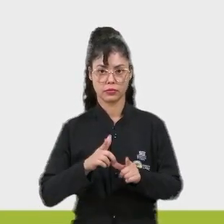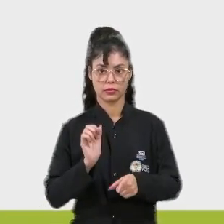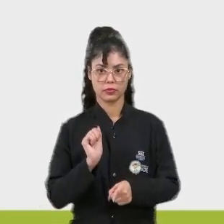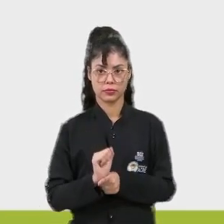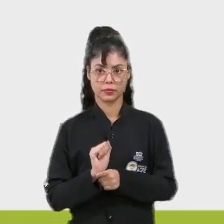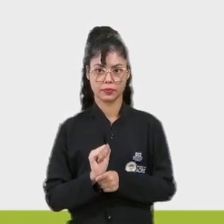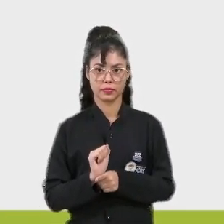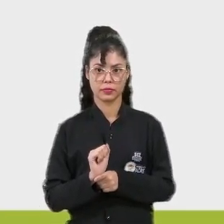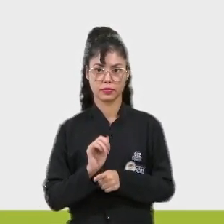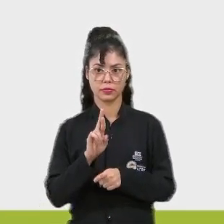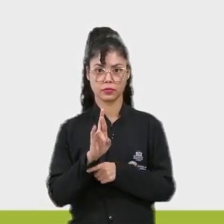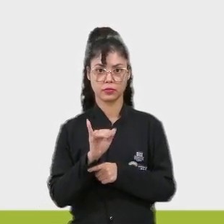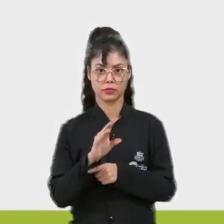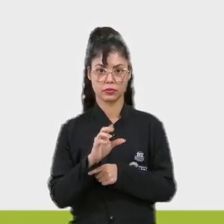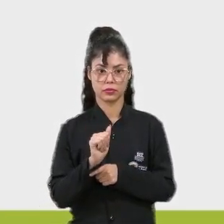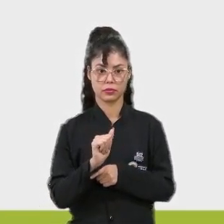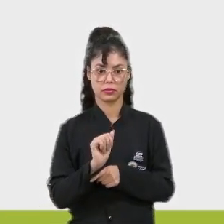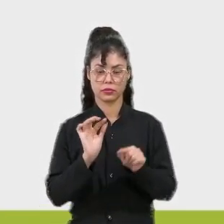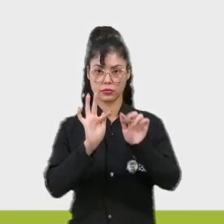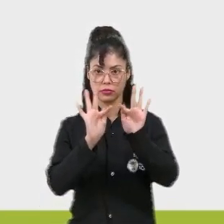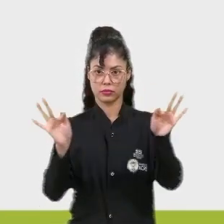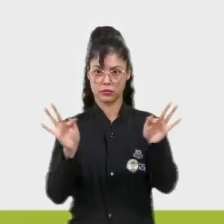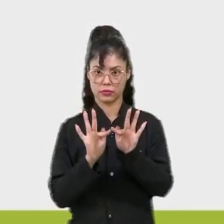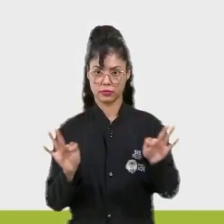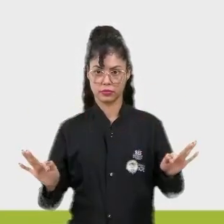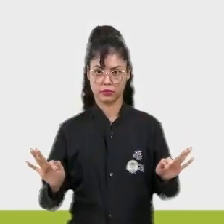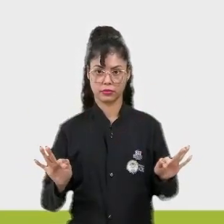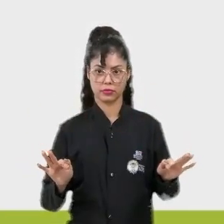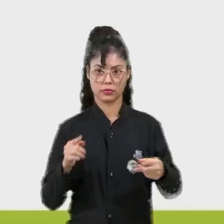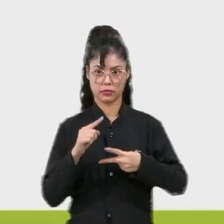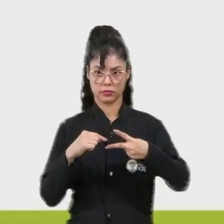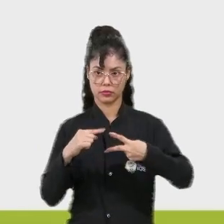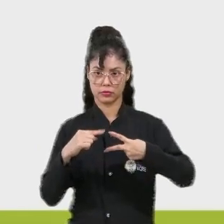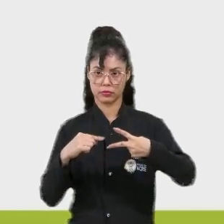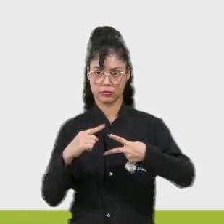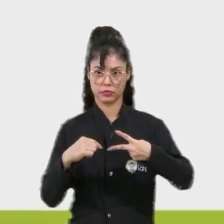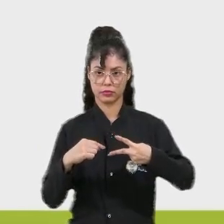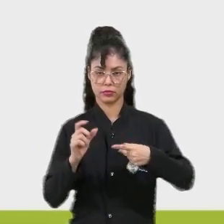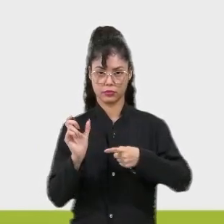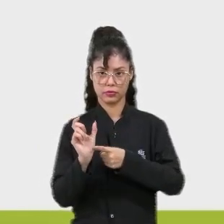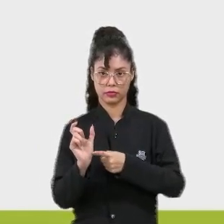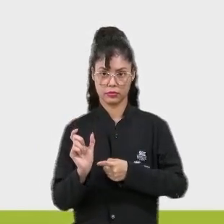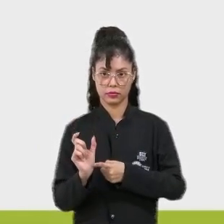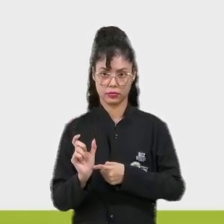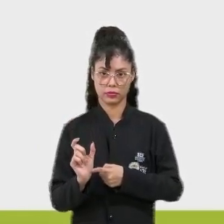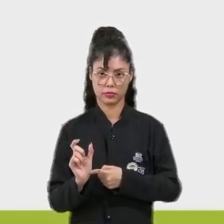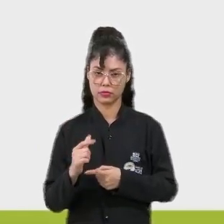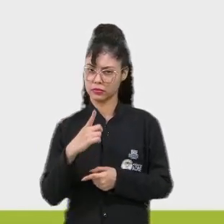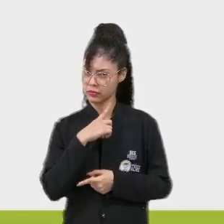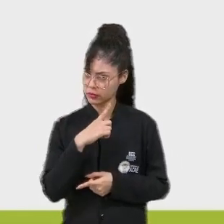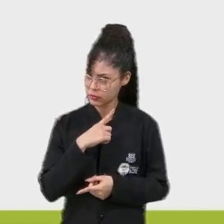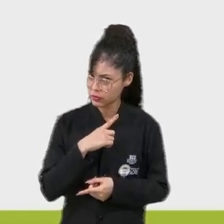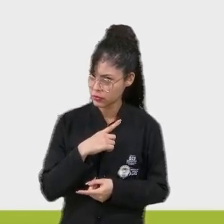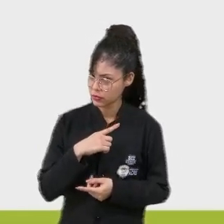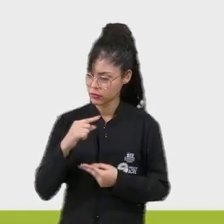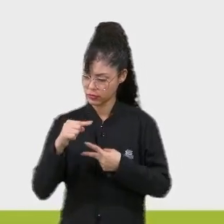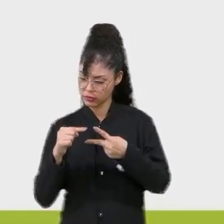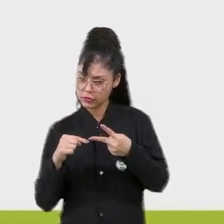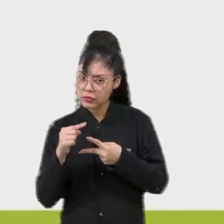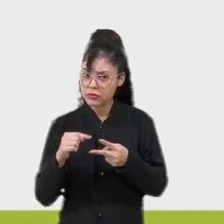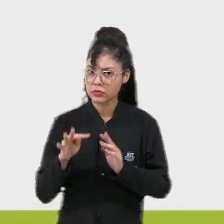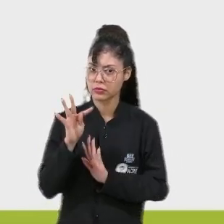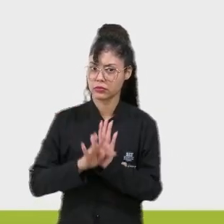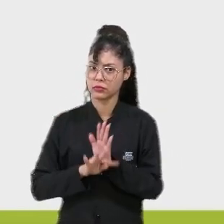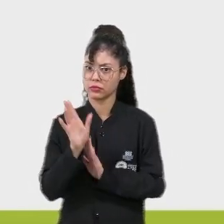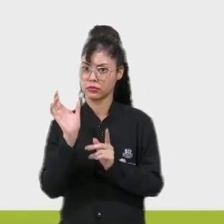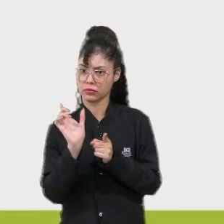A. As rimas entre Niciga e nicotina. Pessoal, eu tenho essa rima, esse jogo